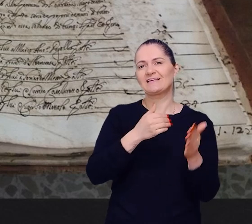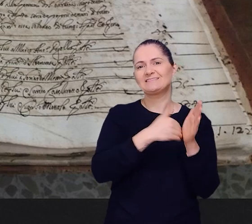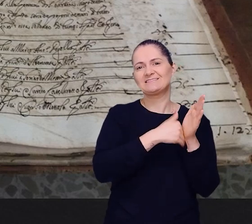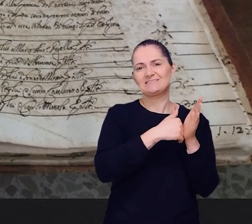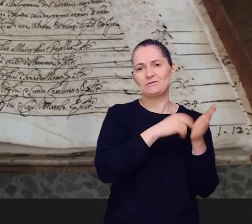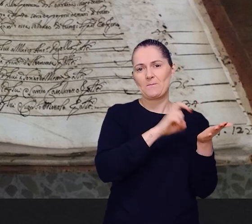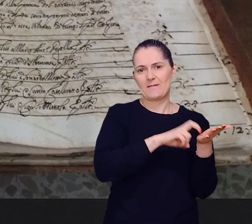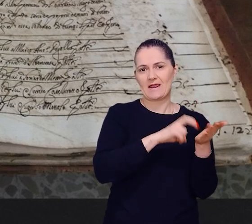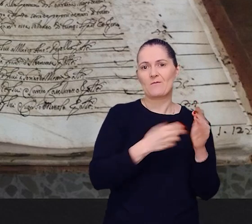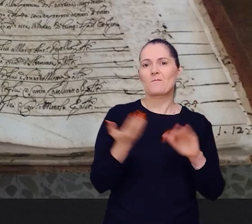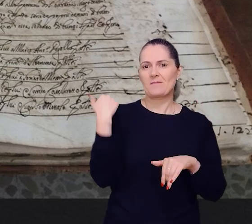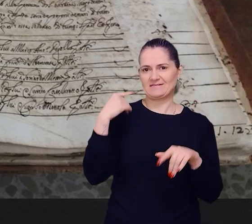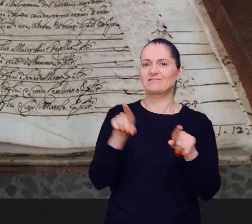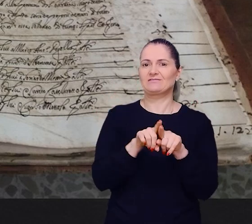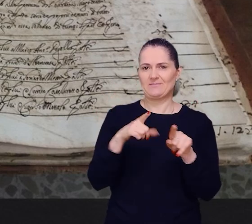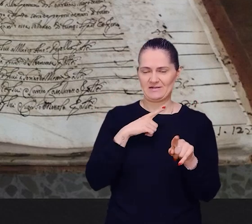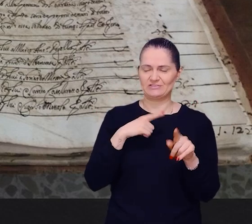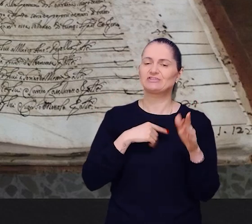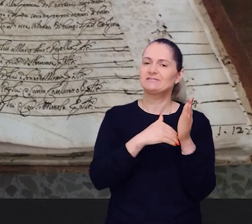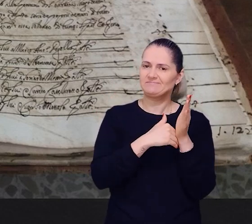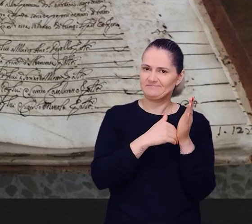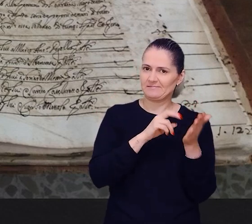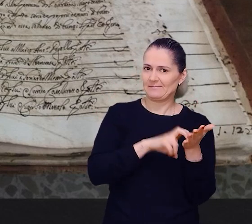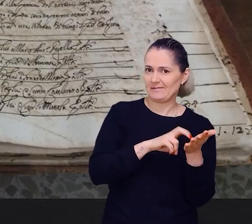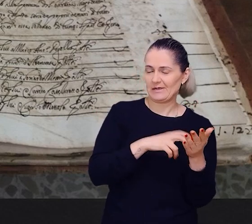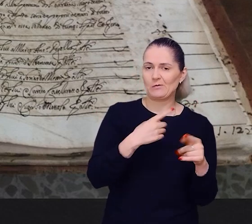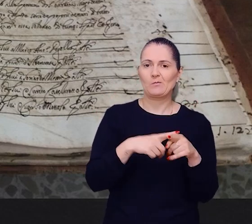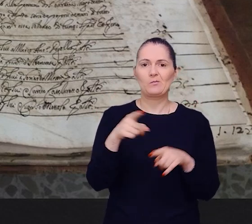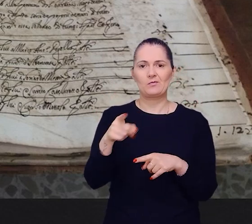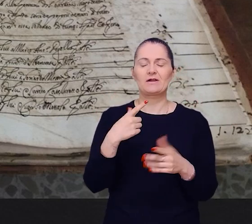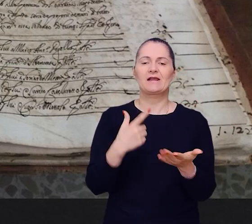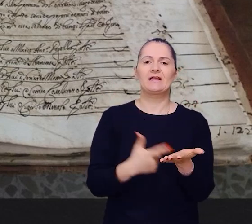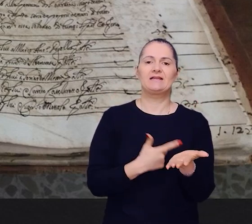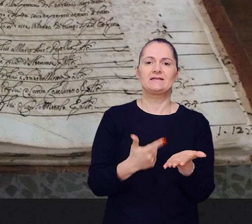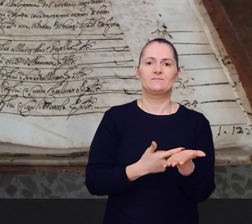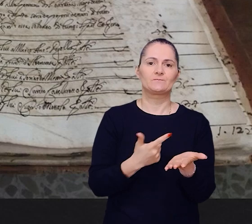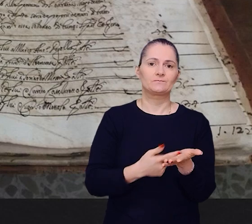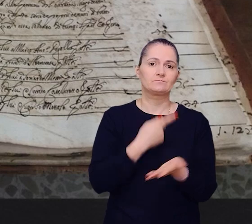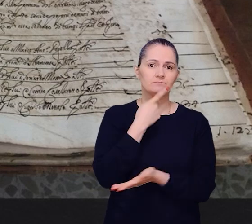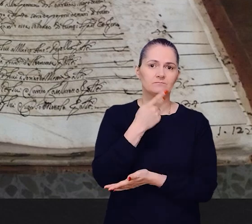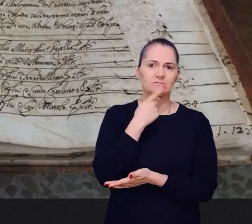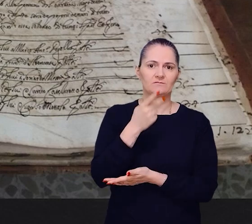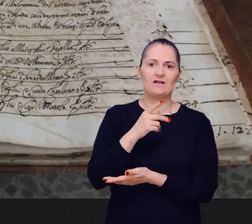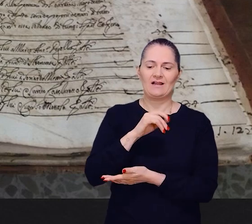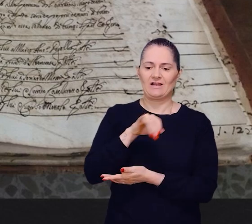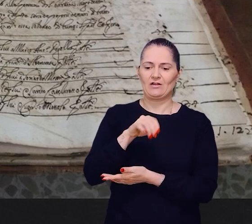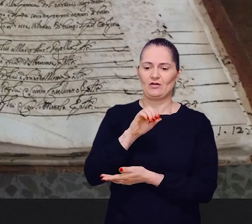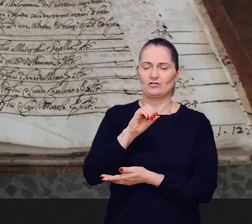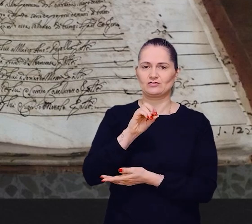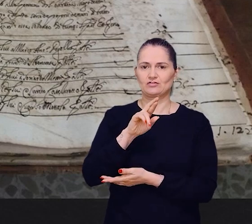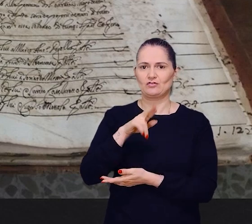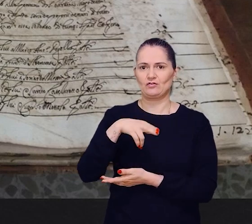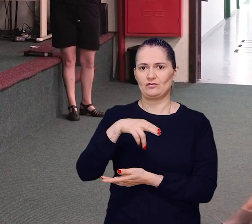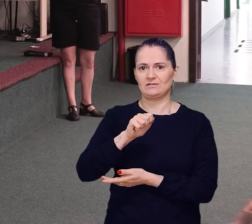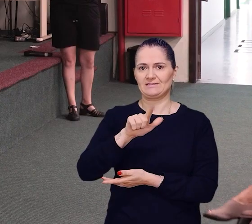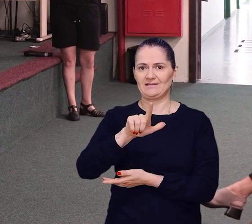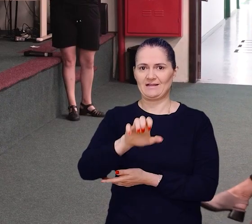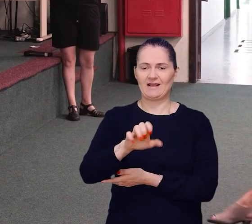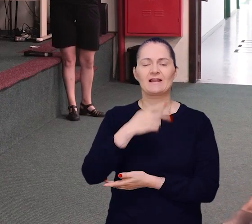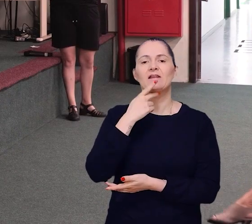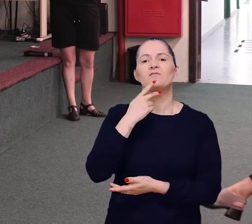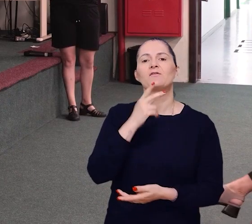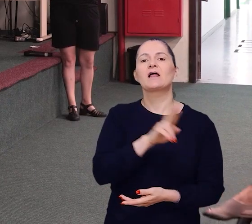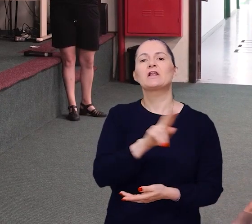hoje do sigilo bancário já existia nessa época, porque aqui nesses livros, né, que eles chamam de giornale, não